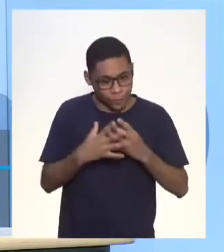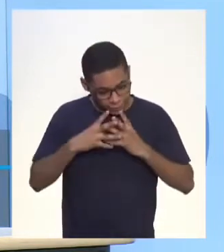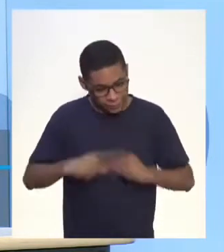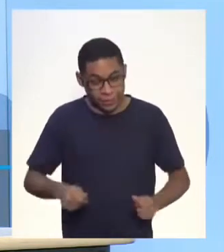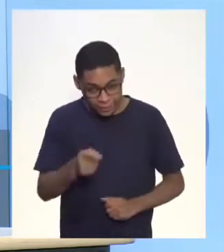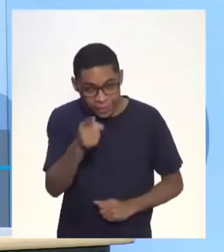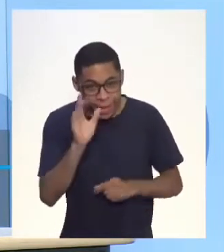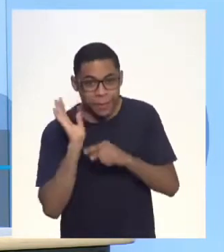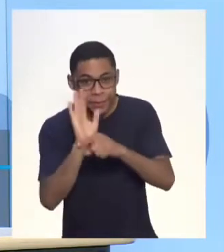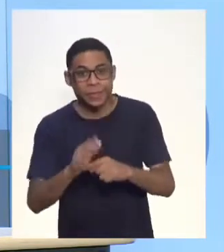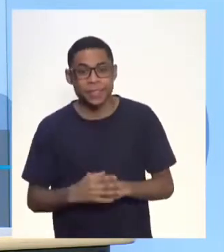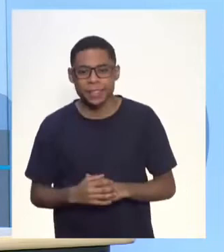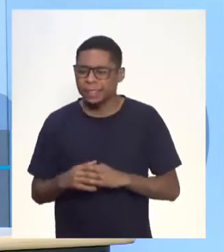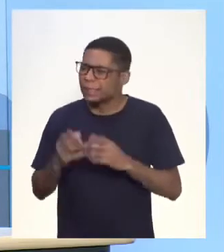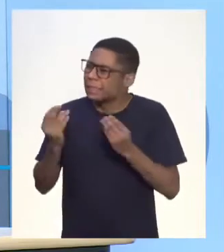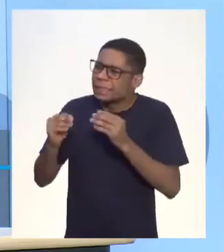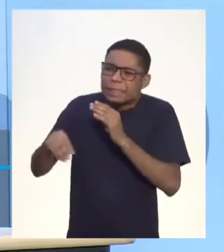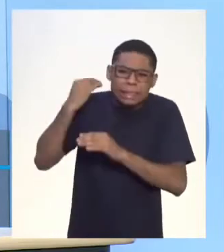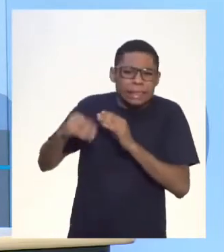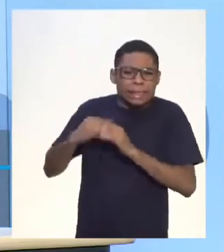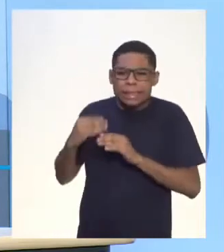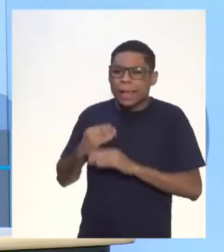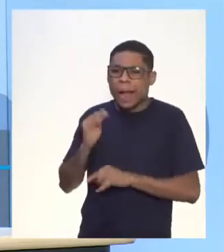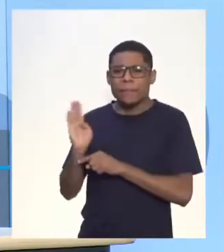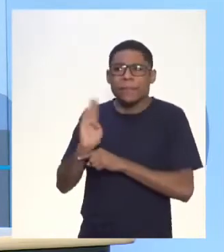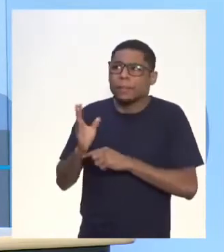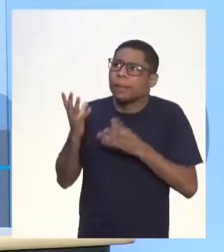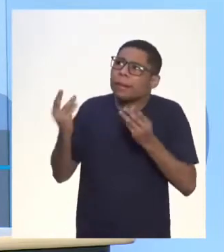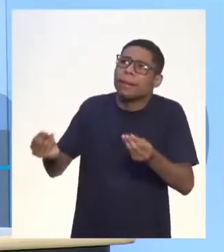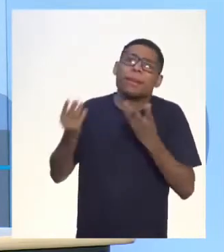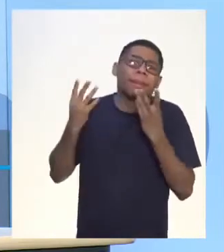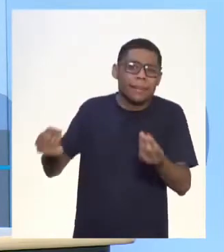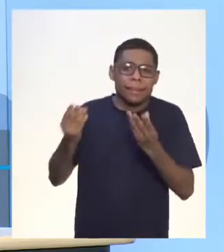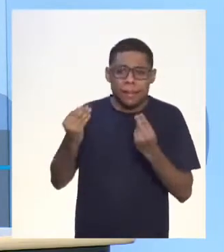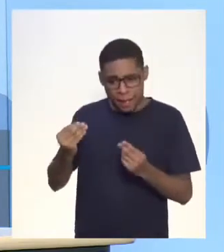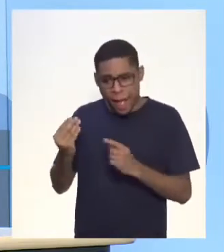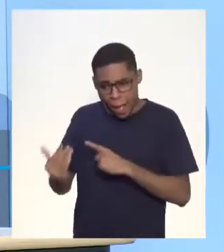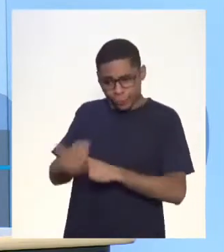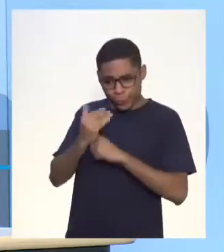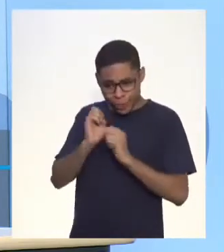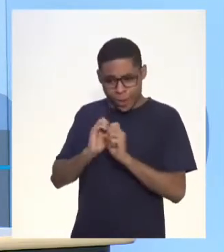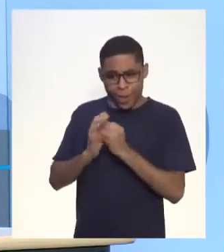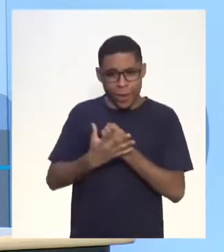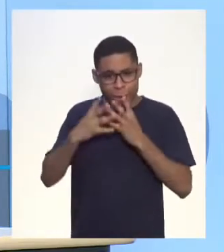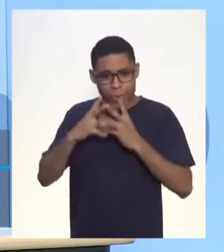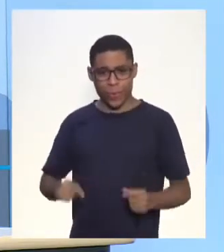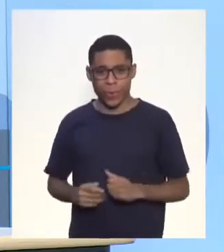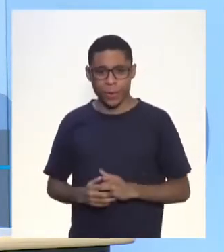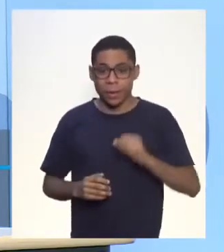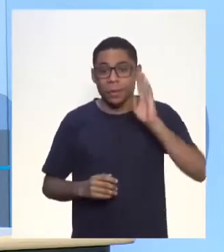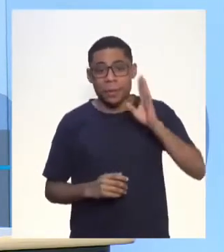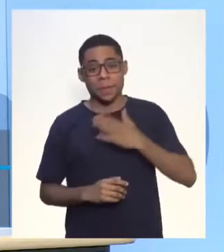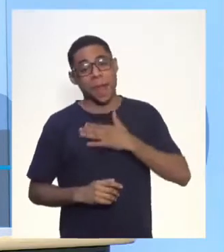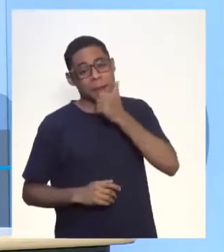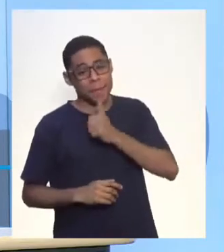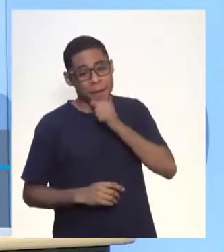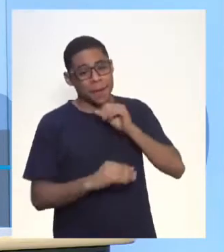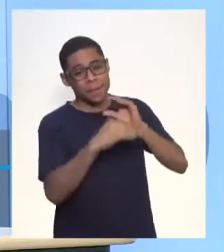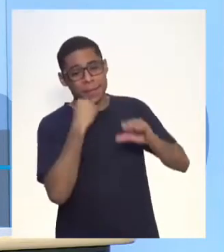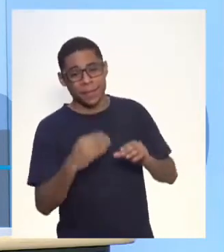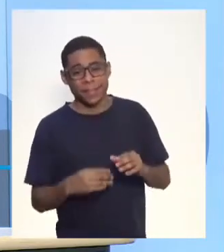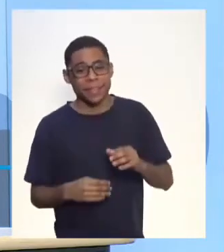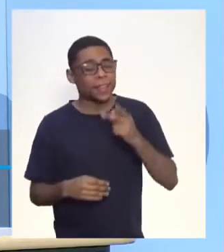minha família, os meus amigos, né? O pessoal sempre manda, né? Principalmente a minha mãe. Minha mãe, ela manda bastante coisa para mim. Eu tenho que falar, mãe,